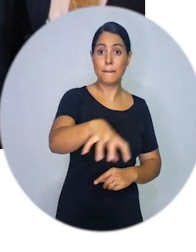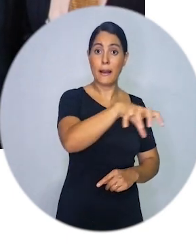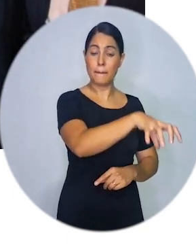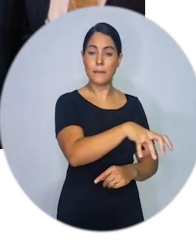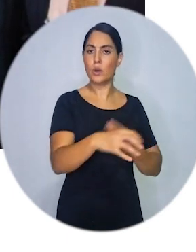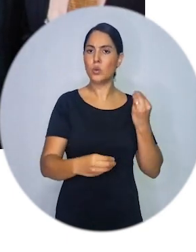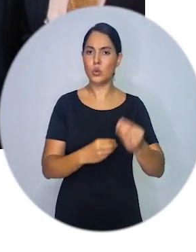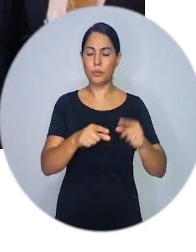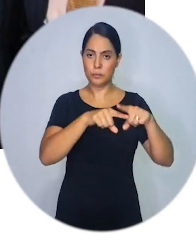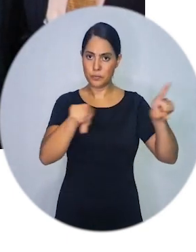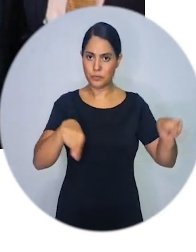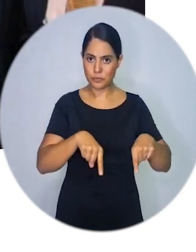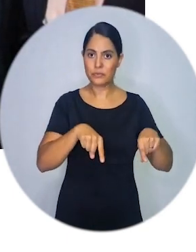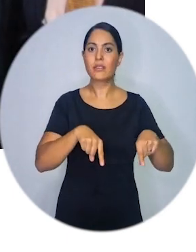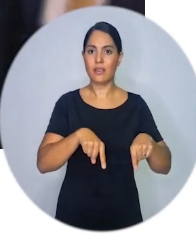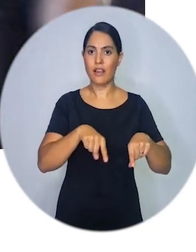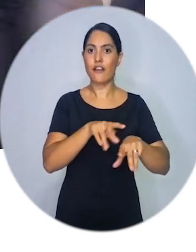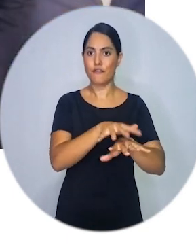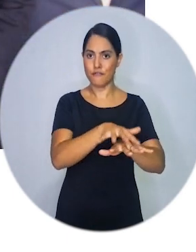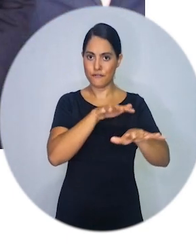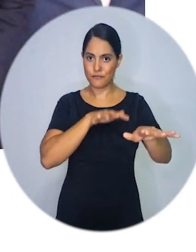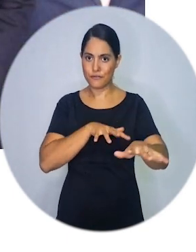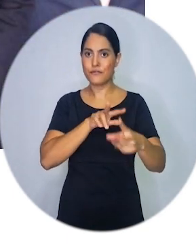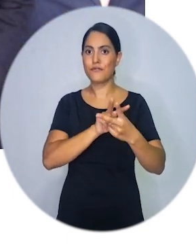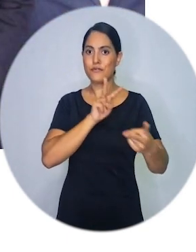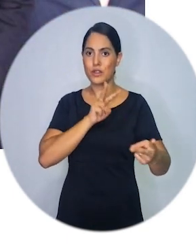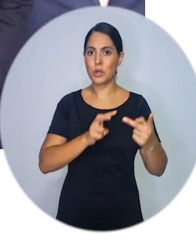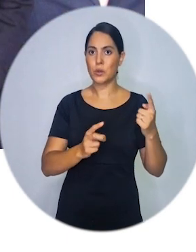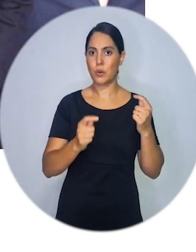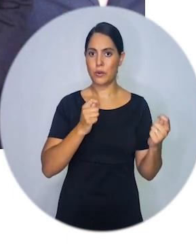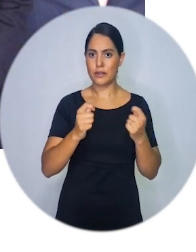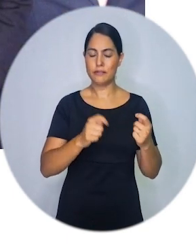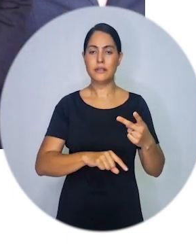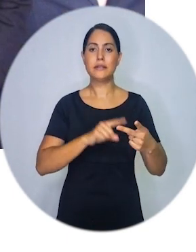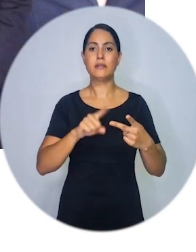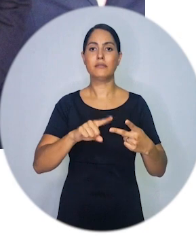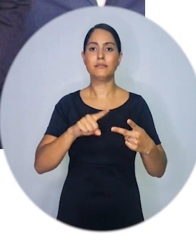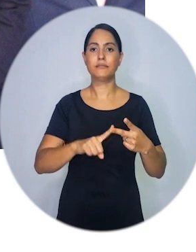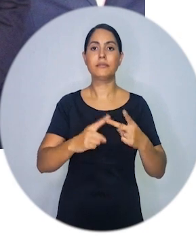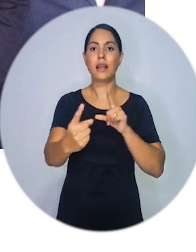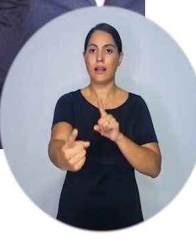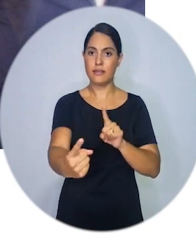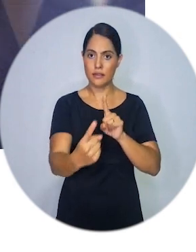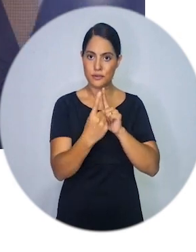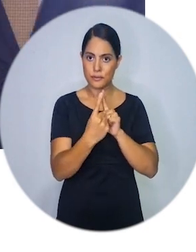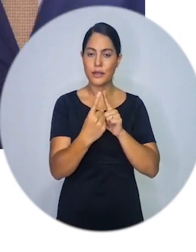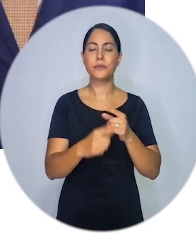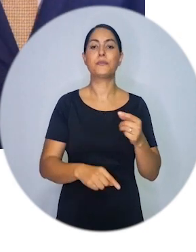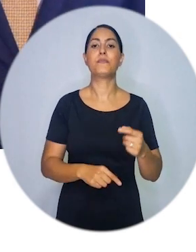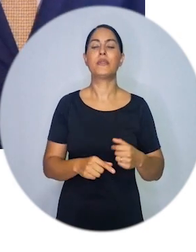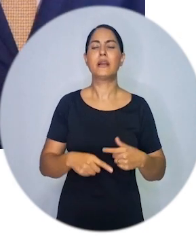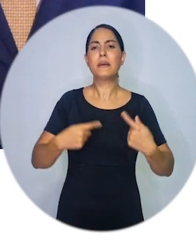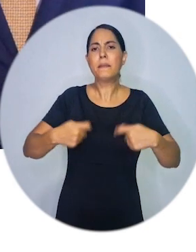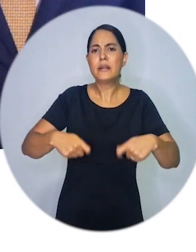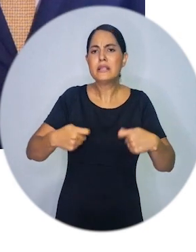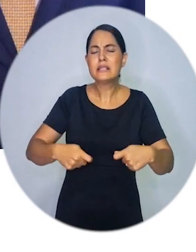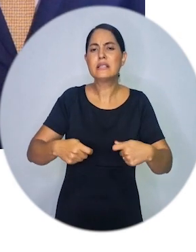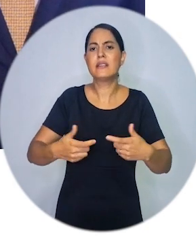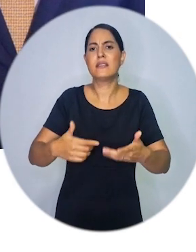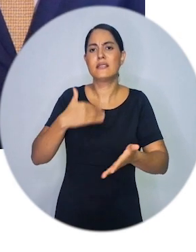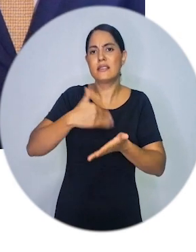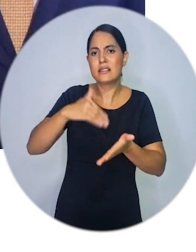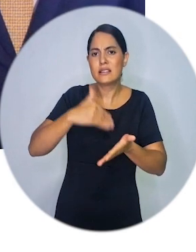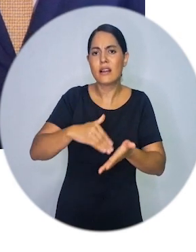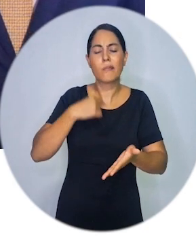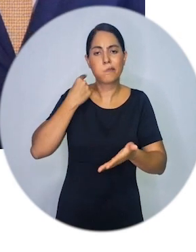tem ambientes para entrevistas virtuais, tem ambientes para atendimento a clientes dos advogados